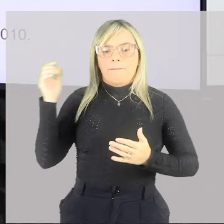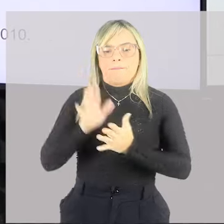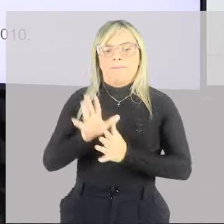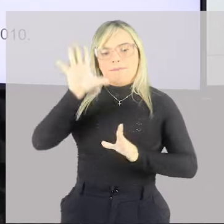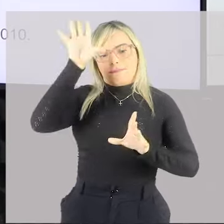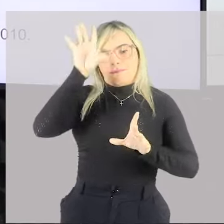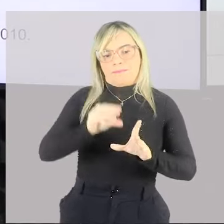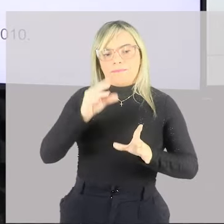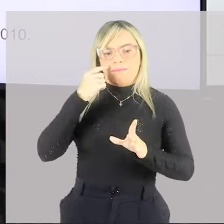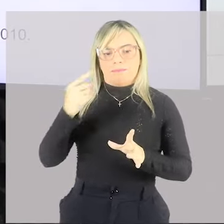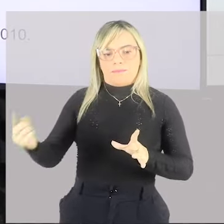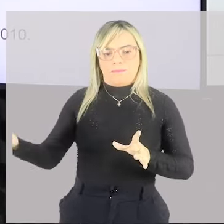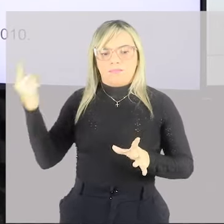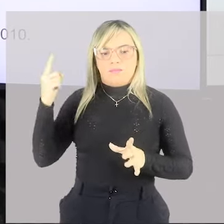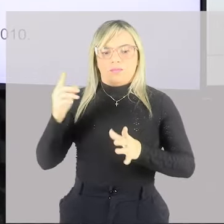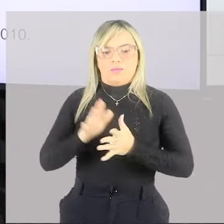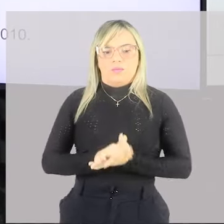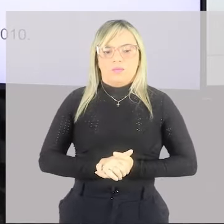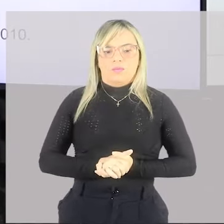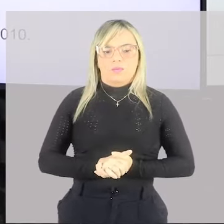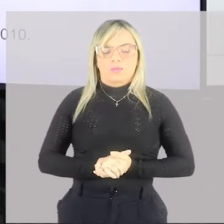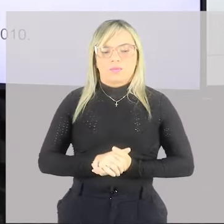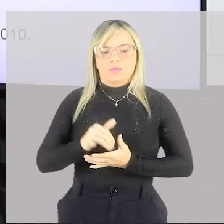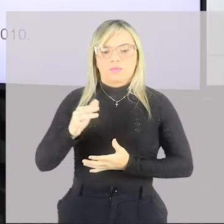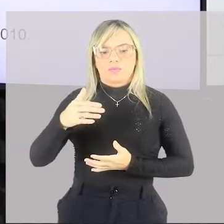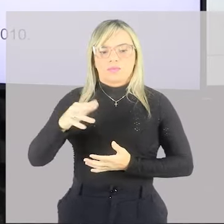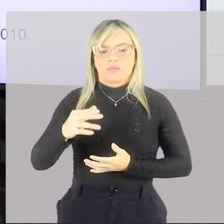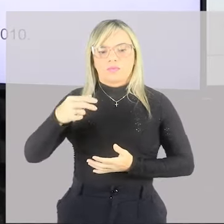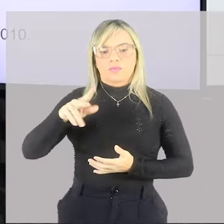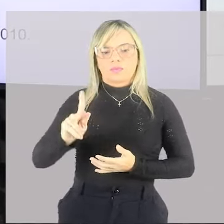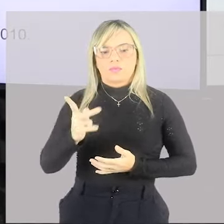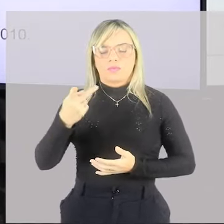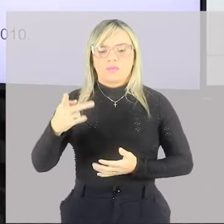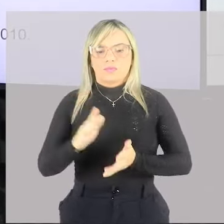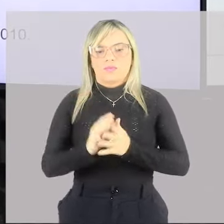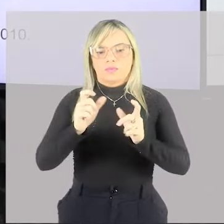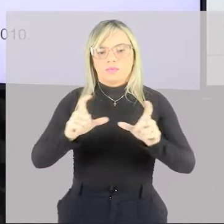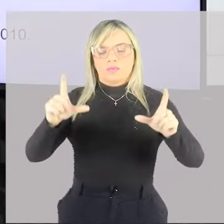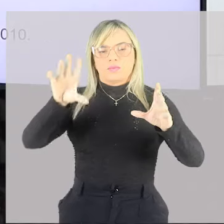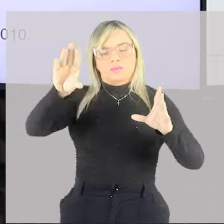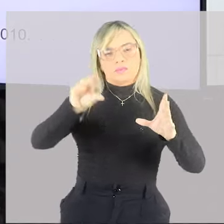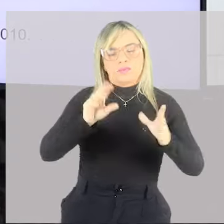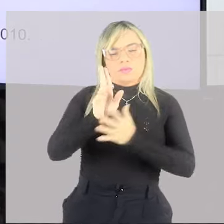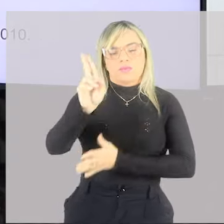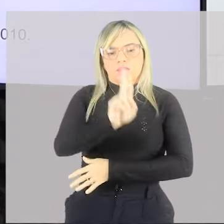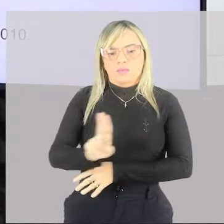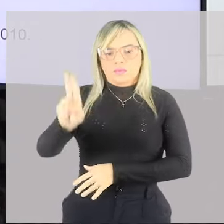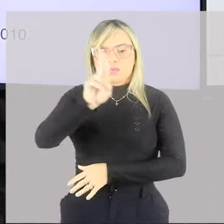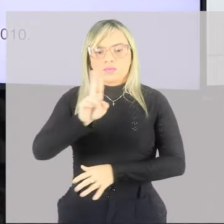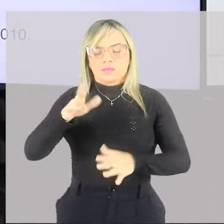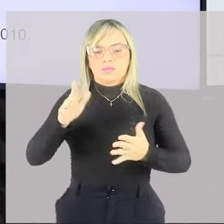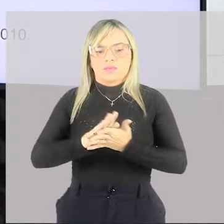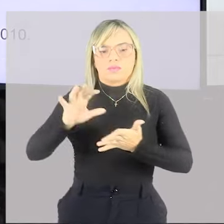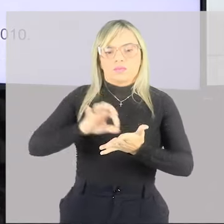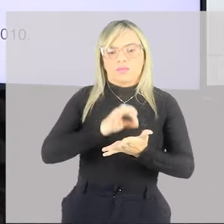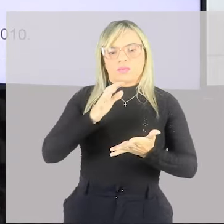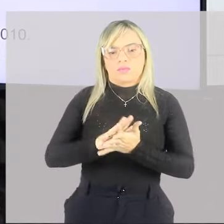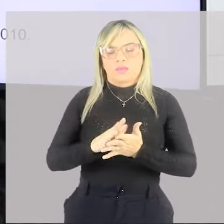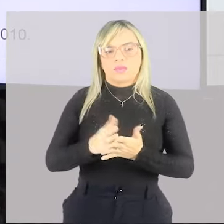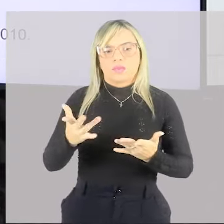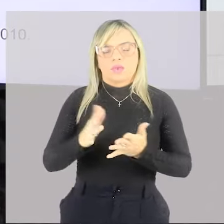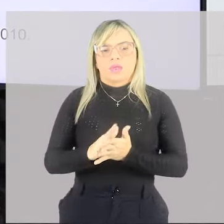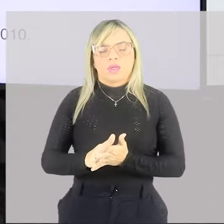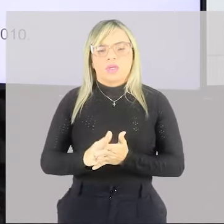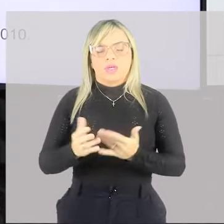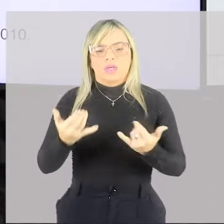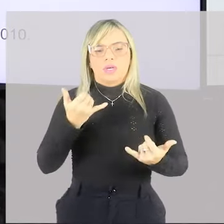sing o o o artista não consigo identificar o nome mas ele pegou só para registro o que os dois t em comum bom eu tenho